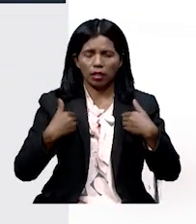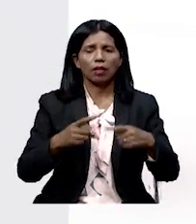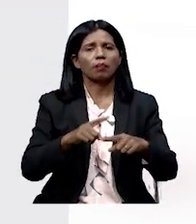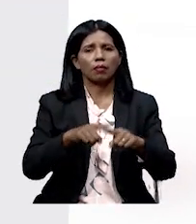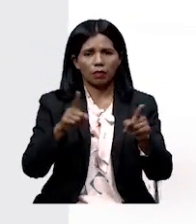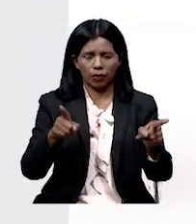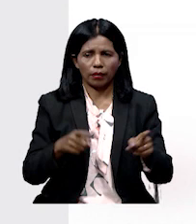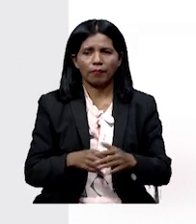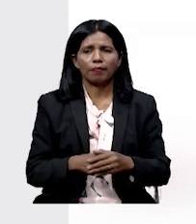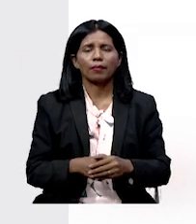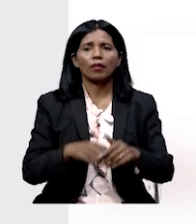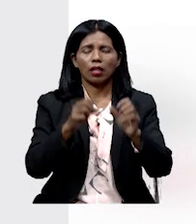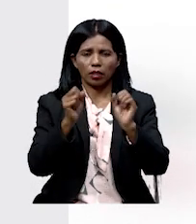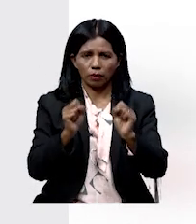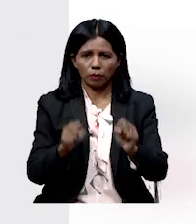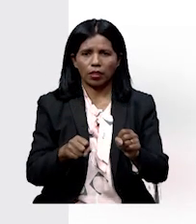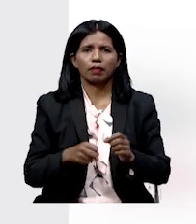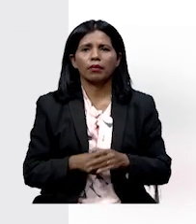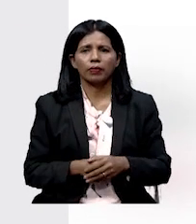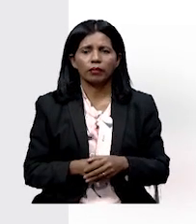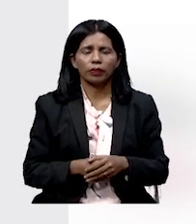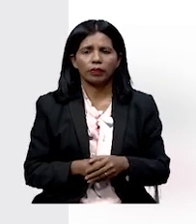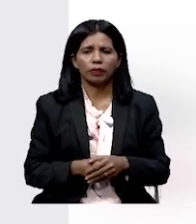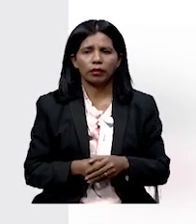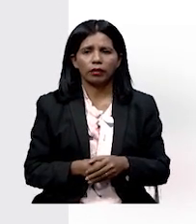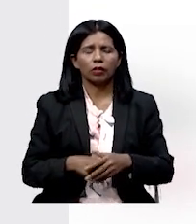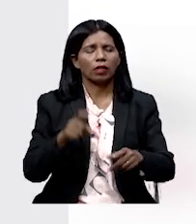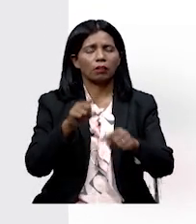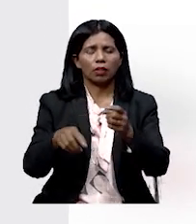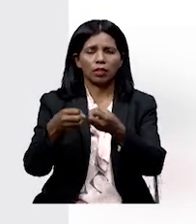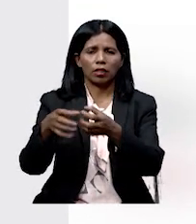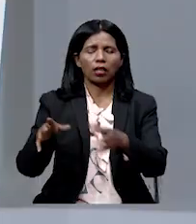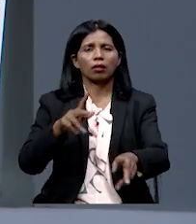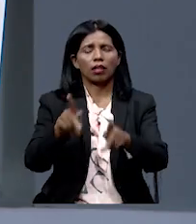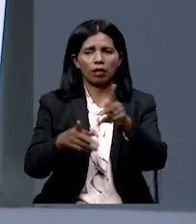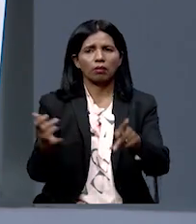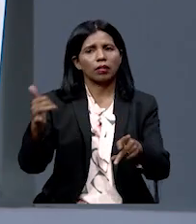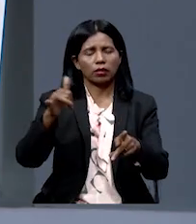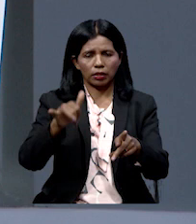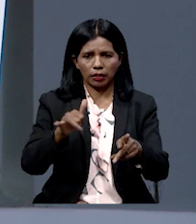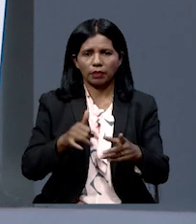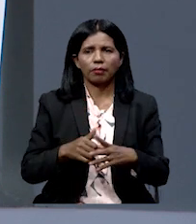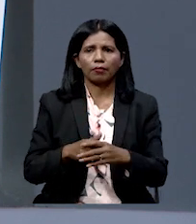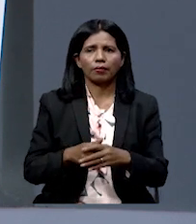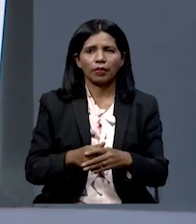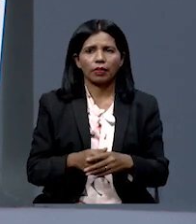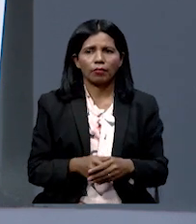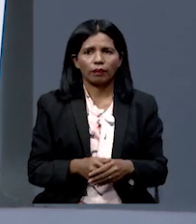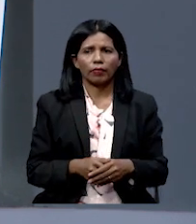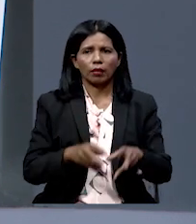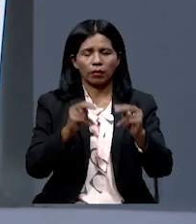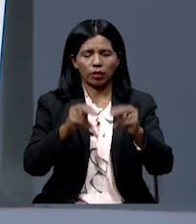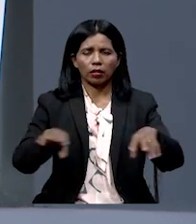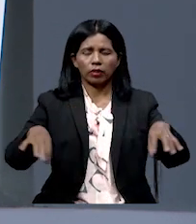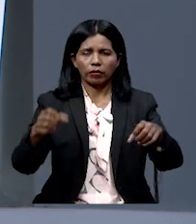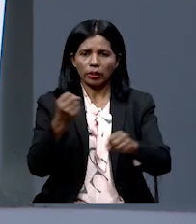be atu bele bele la bele lakon asinante sirane mos ne precisa